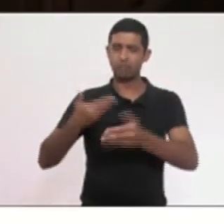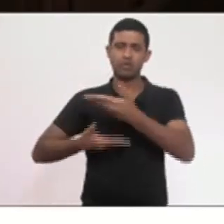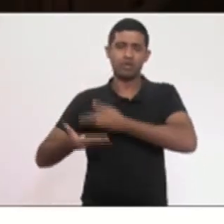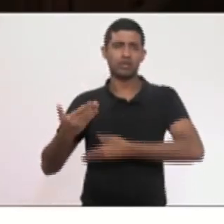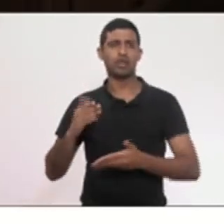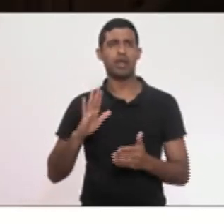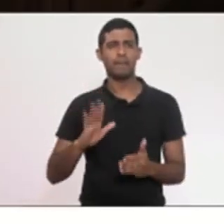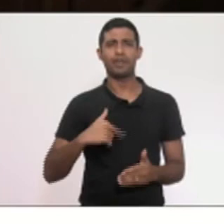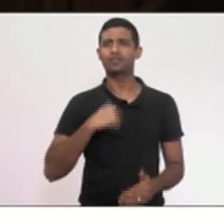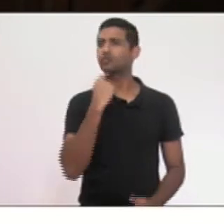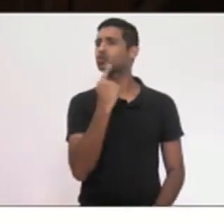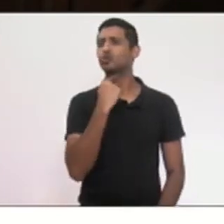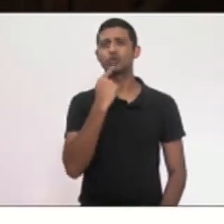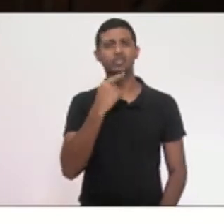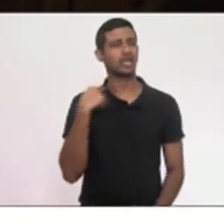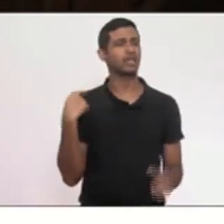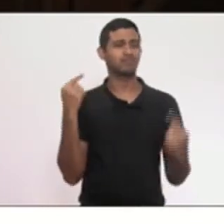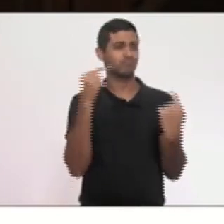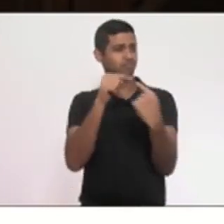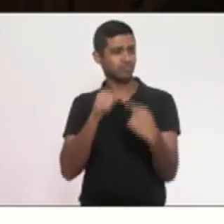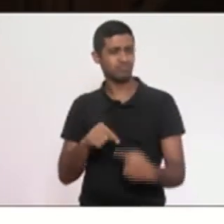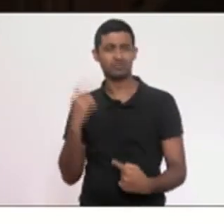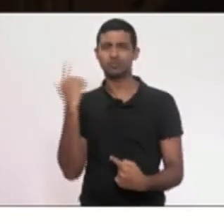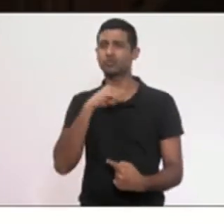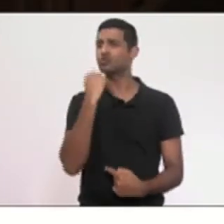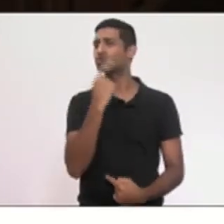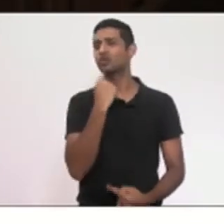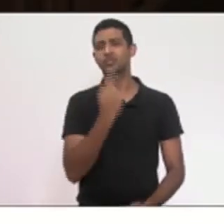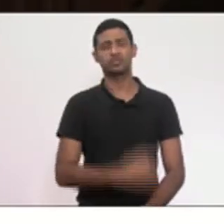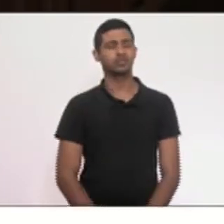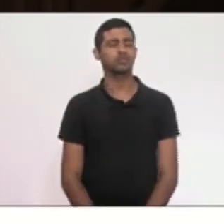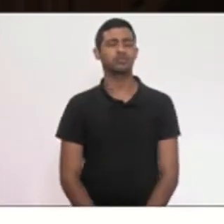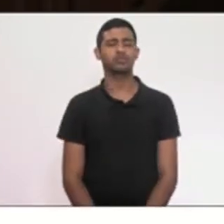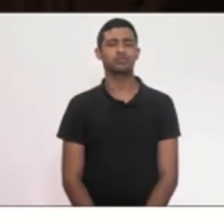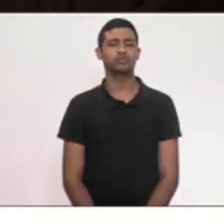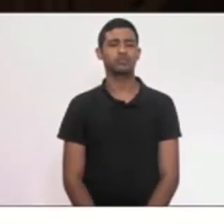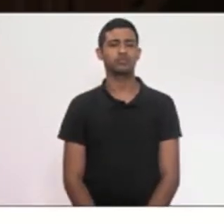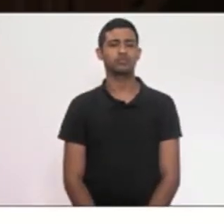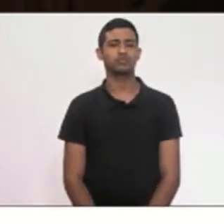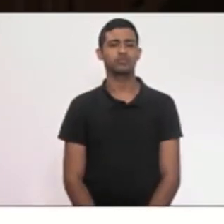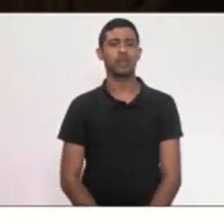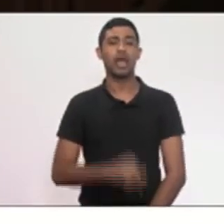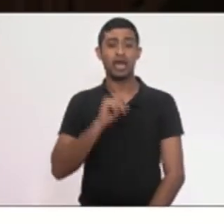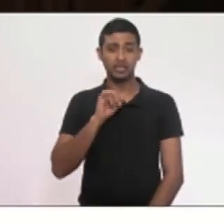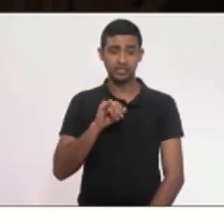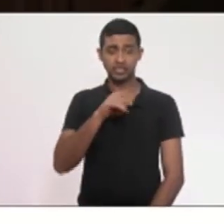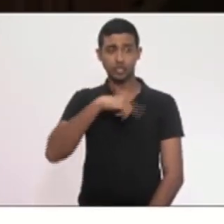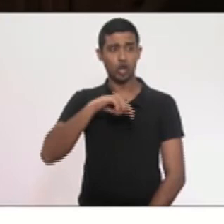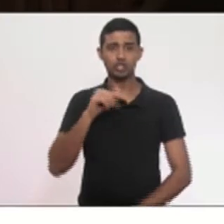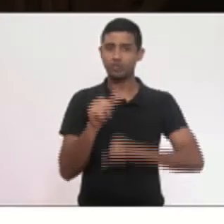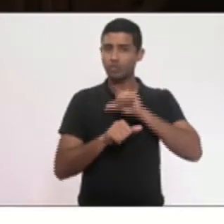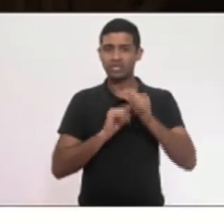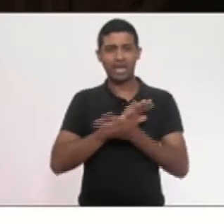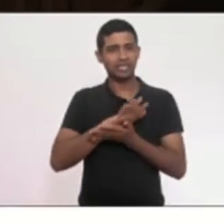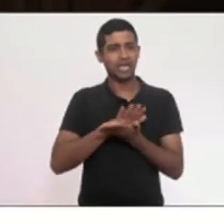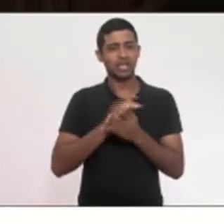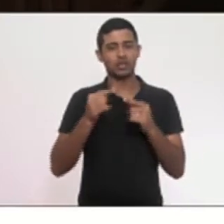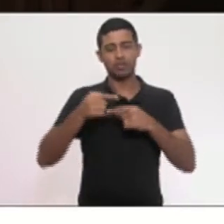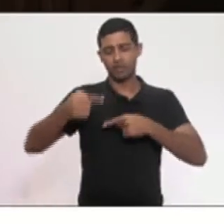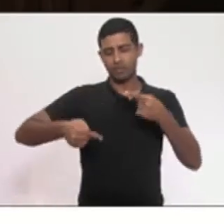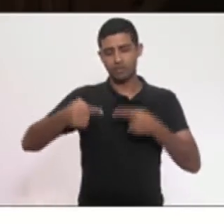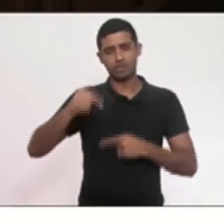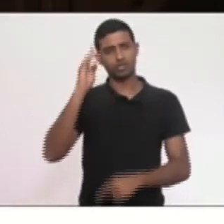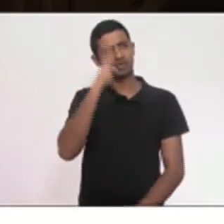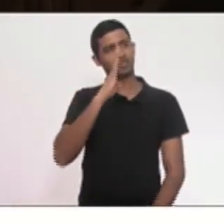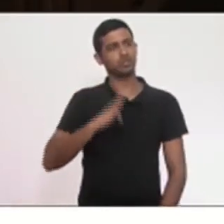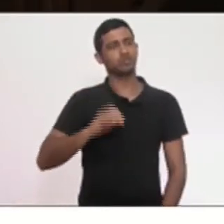mas não conseguiremos cumprir nenhuma das 20 metas se a gente não virar o jogo da Política Nacional de